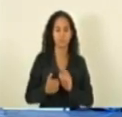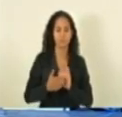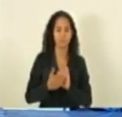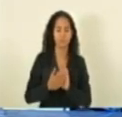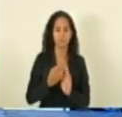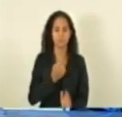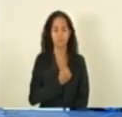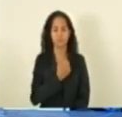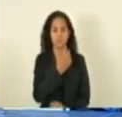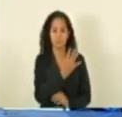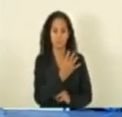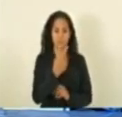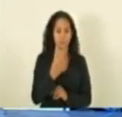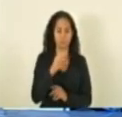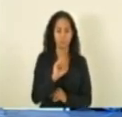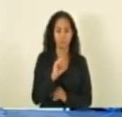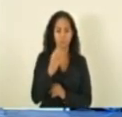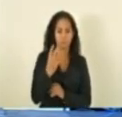Indicação